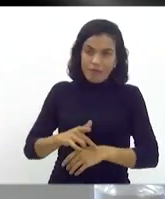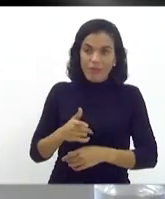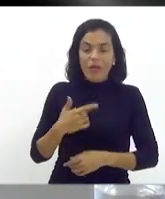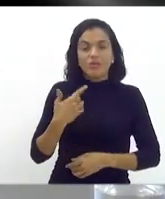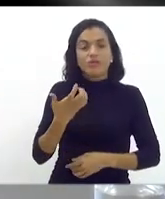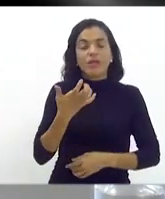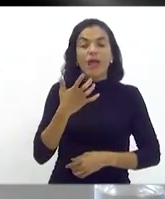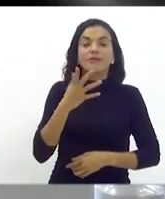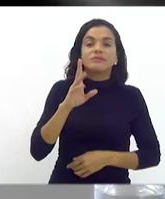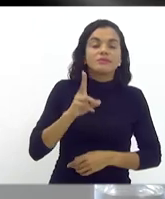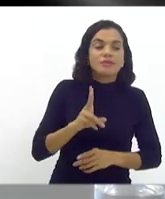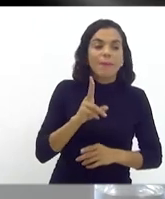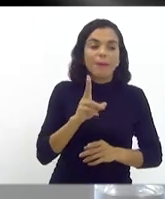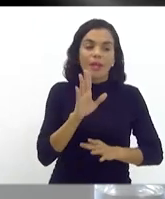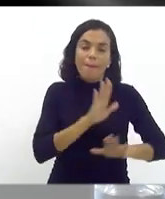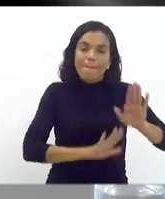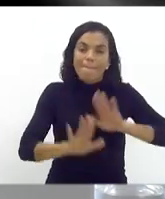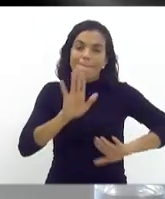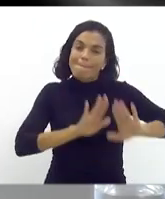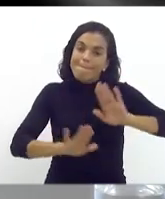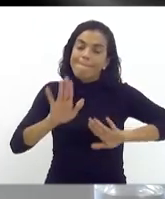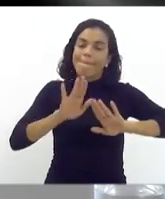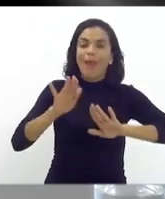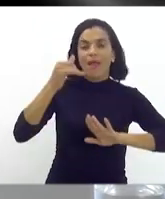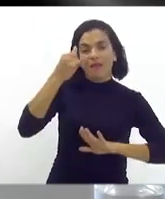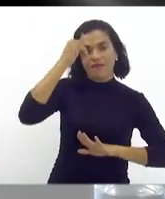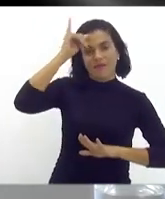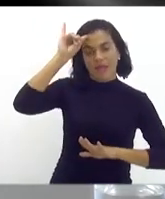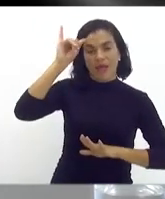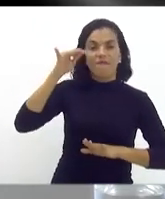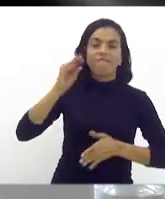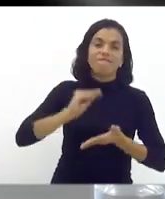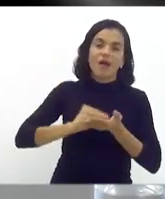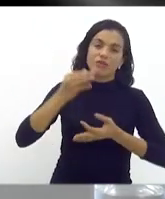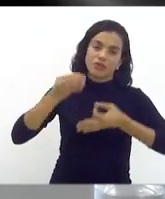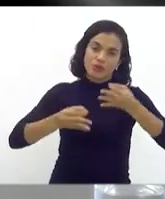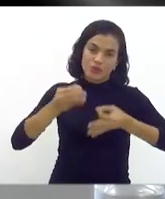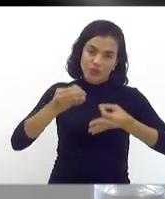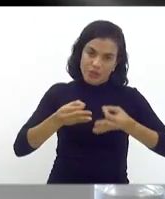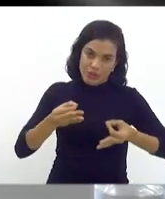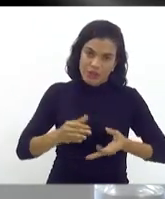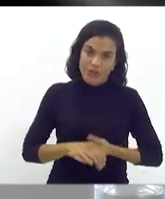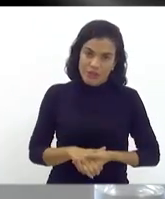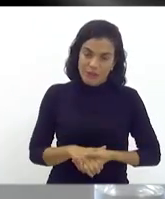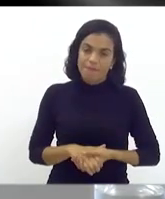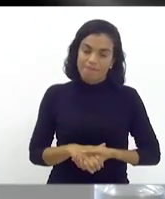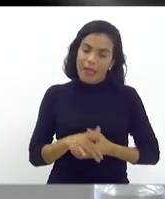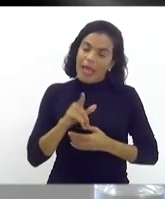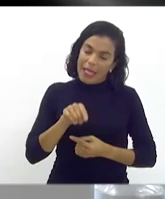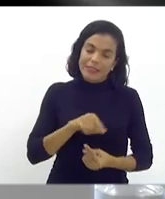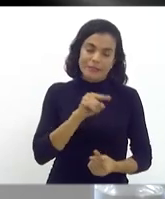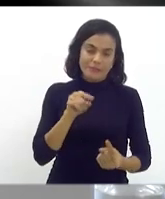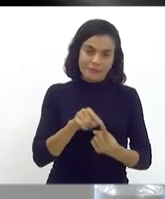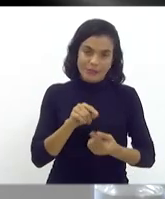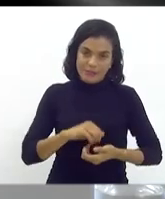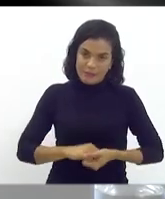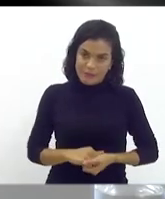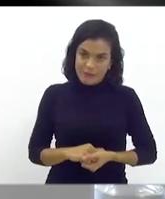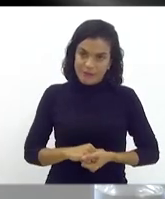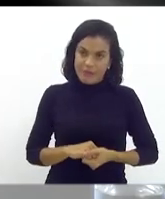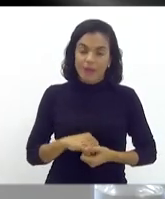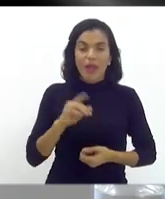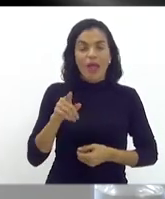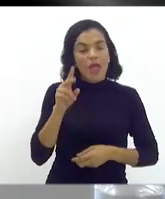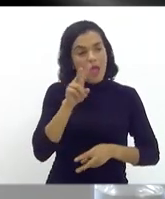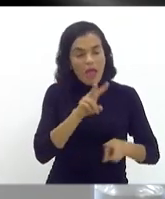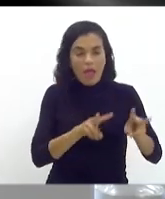cercar de cuidados para evitar injustiça é isso que a gente é isso que a gente pretende né é que seja